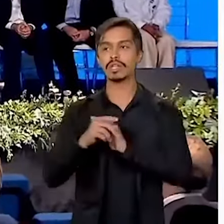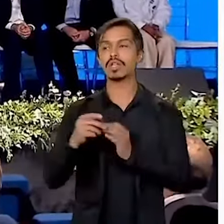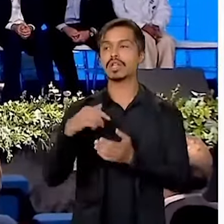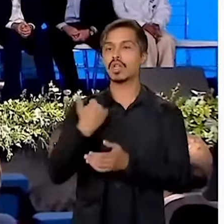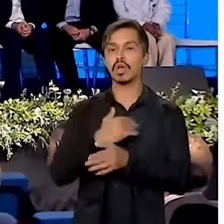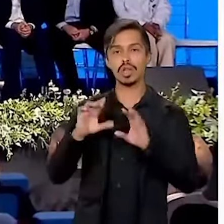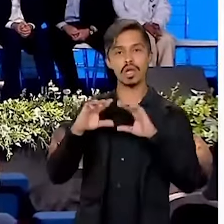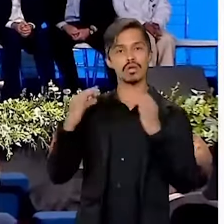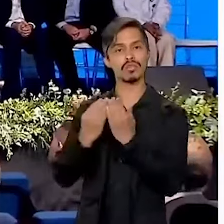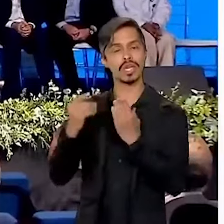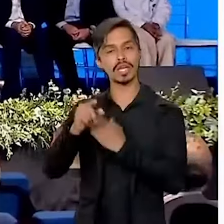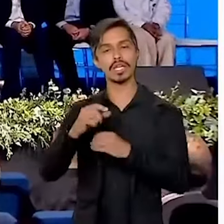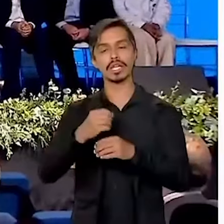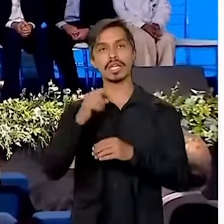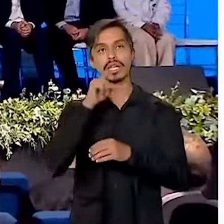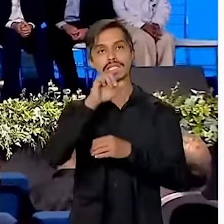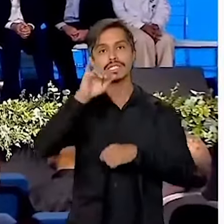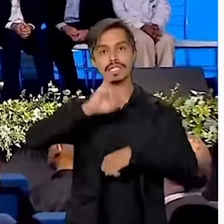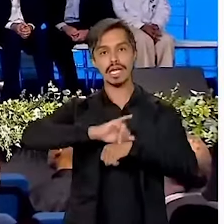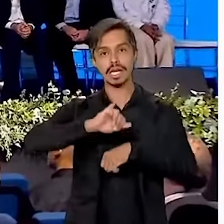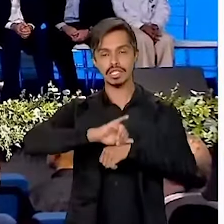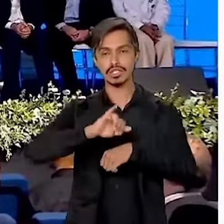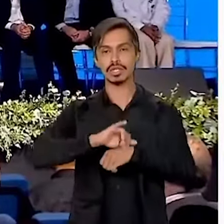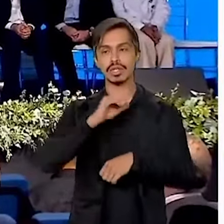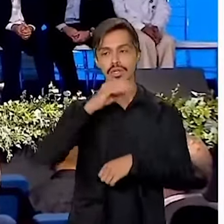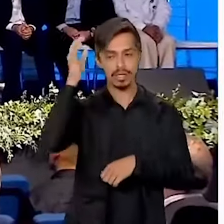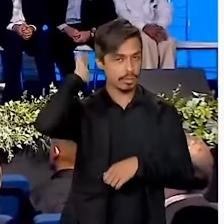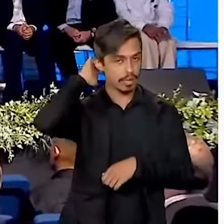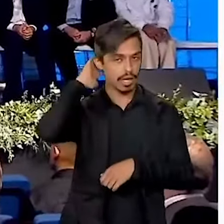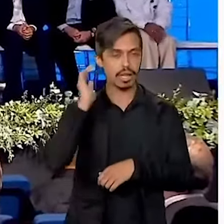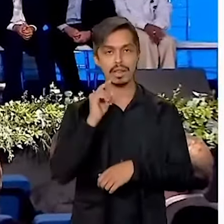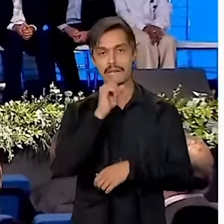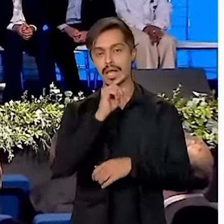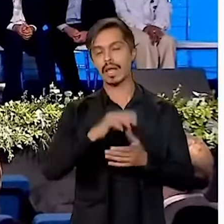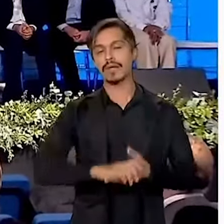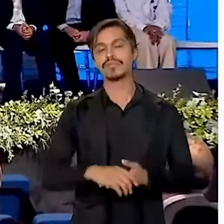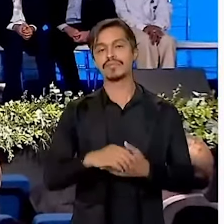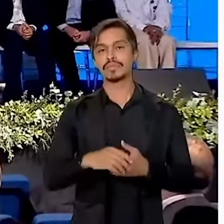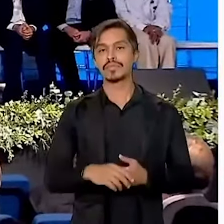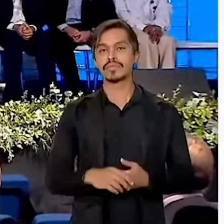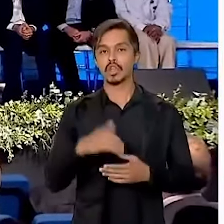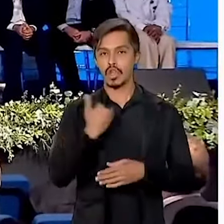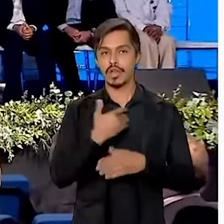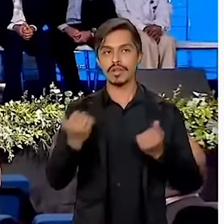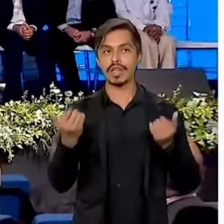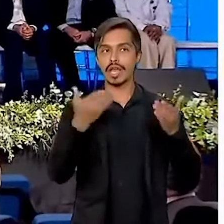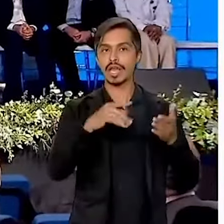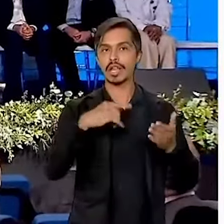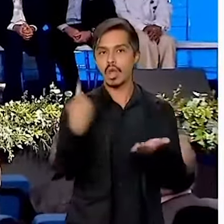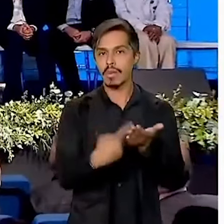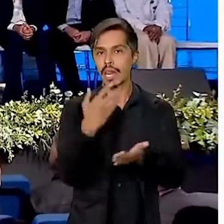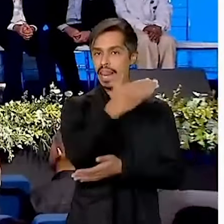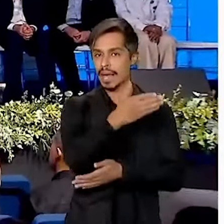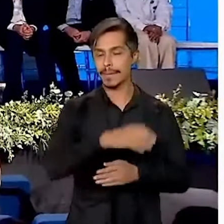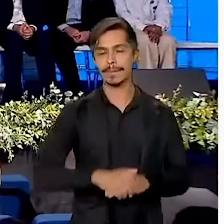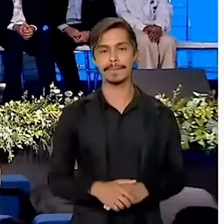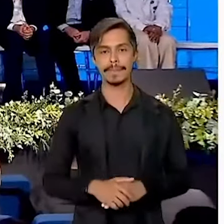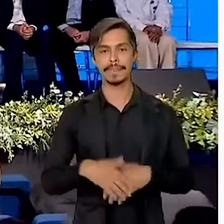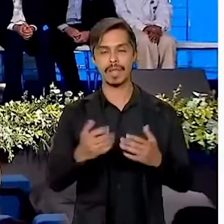de Belém o ano que vem. Porque o mundo inteiro fala da Amazônia. E nós marcamos na cidade de Belém para